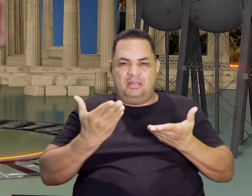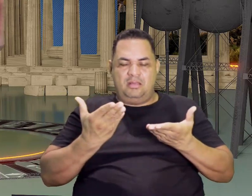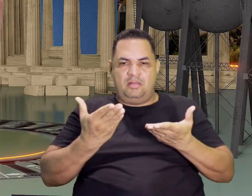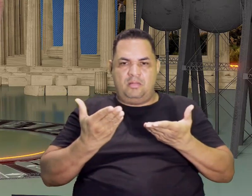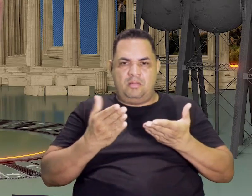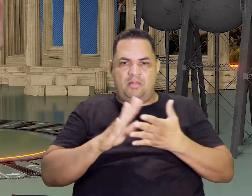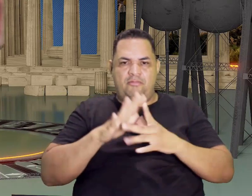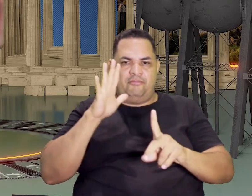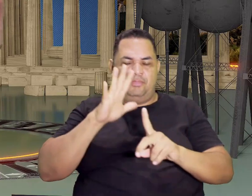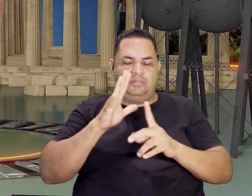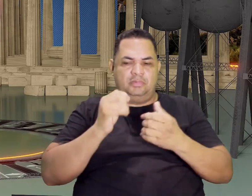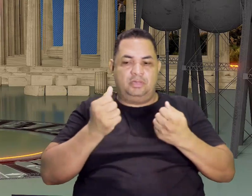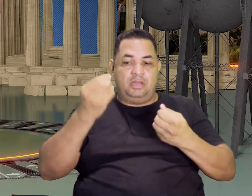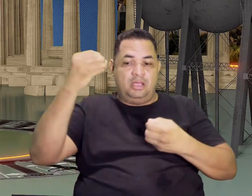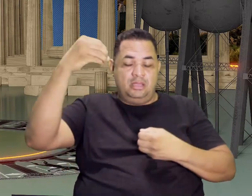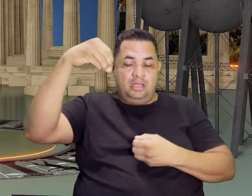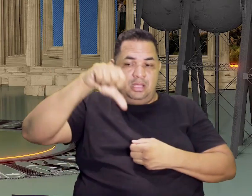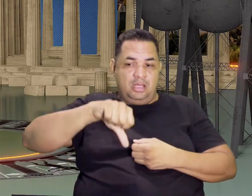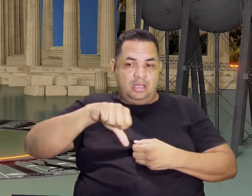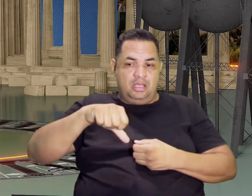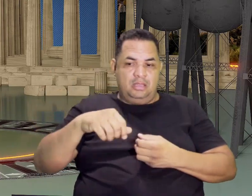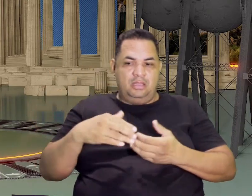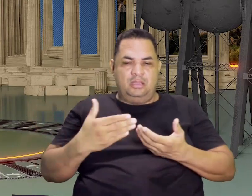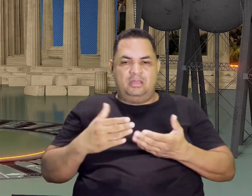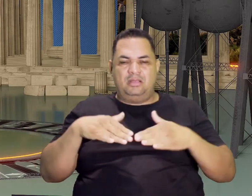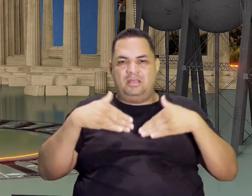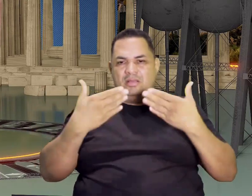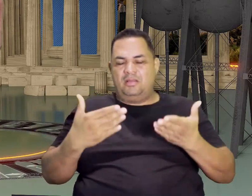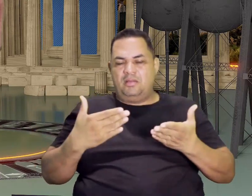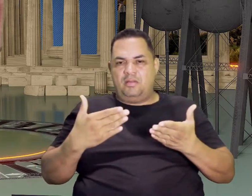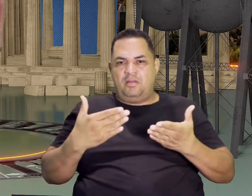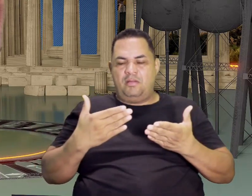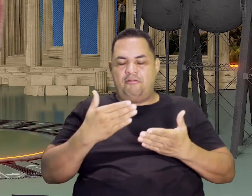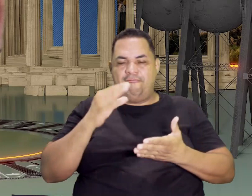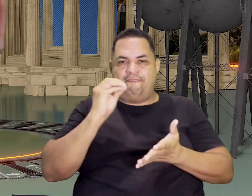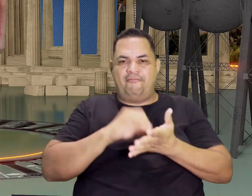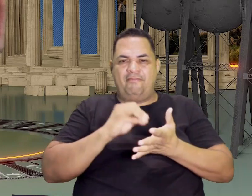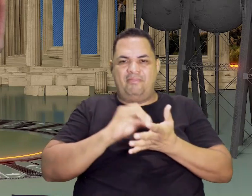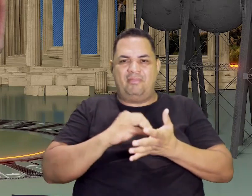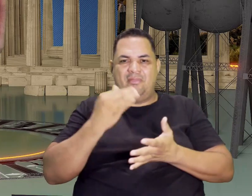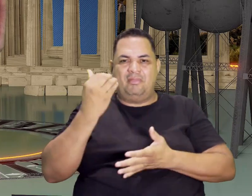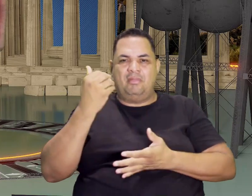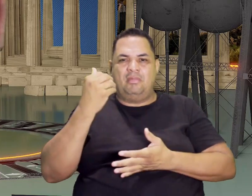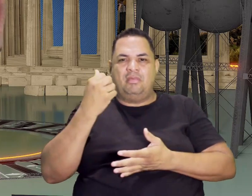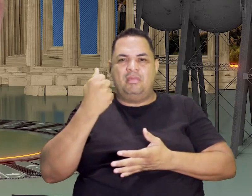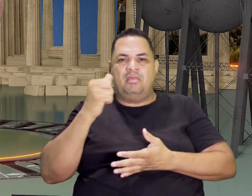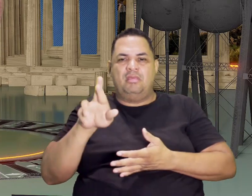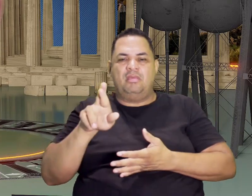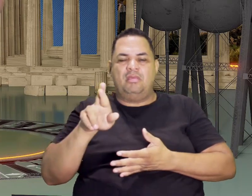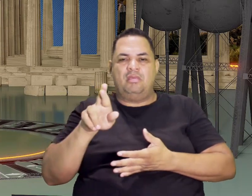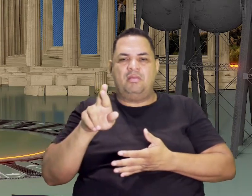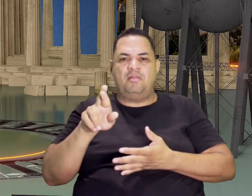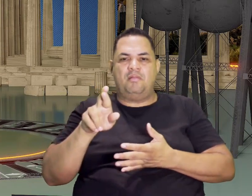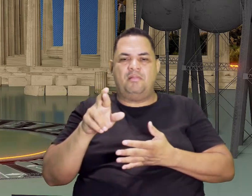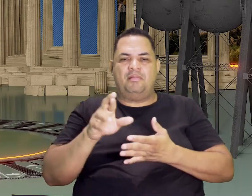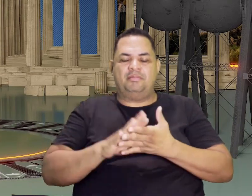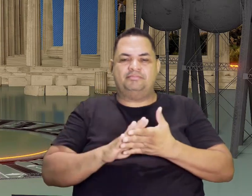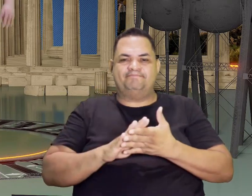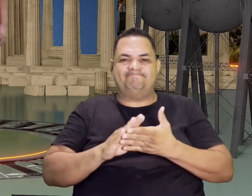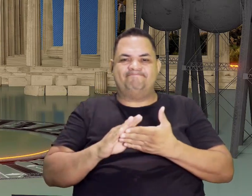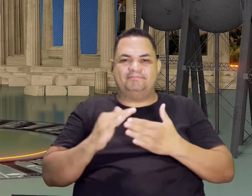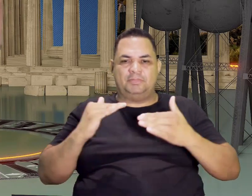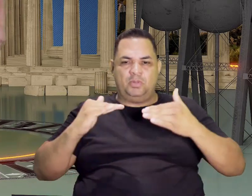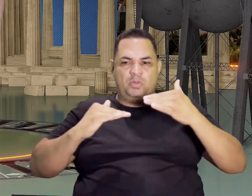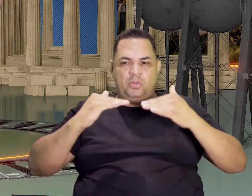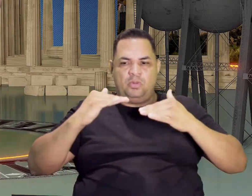nessa questão da queda. Porém, na ausência do ar, já implica na questão de